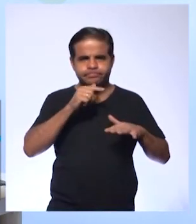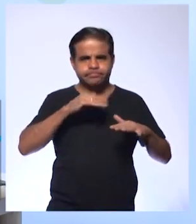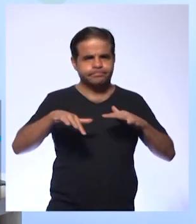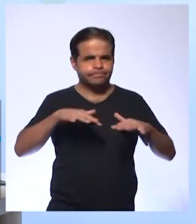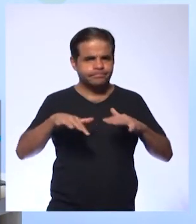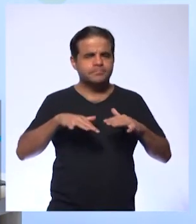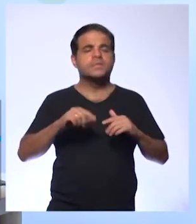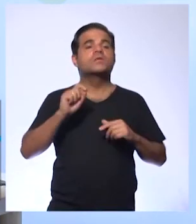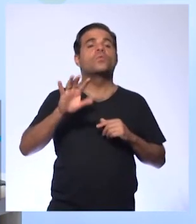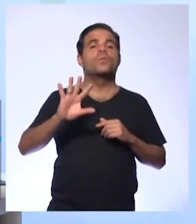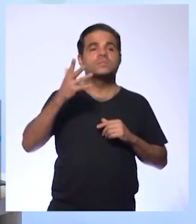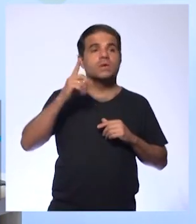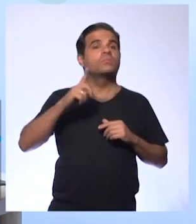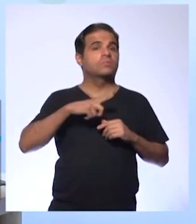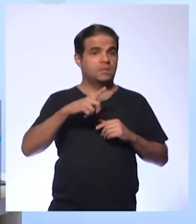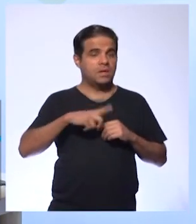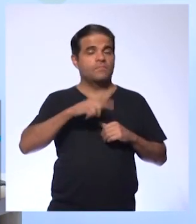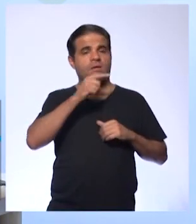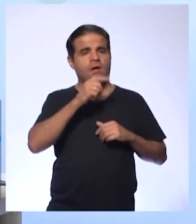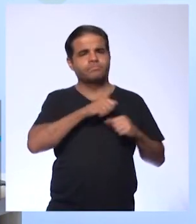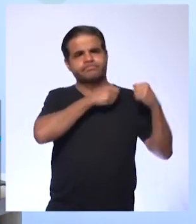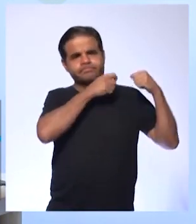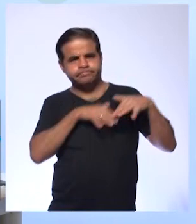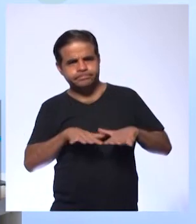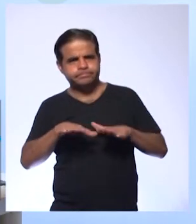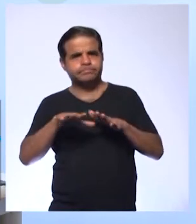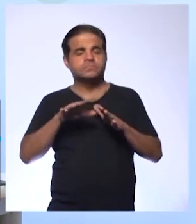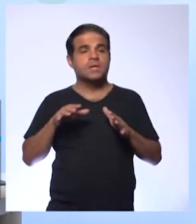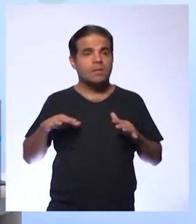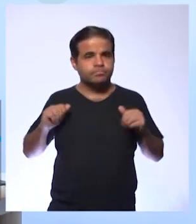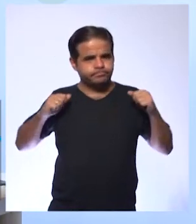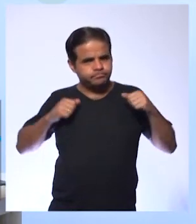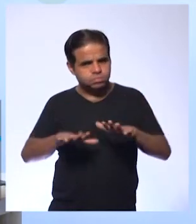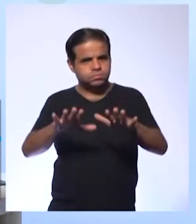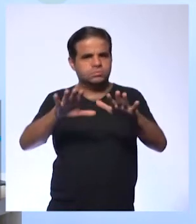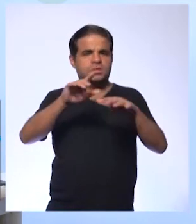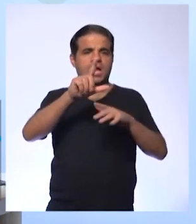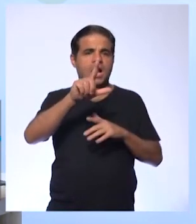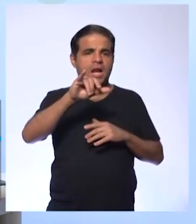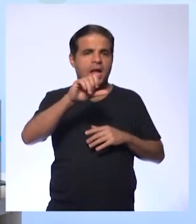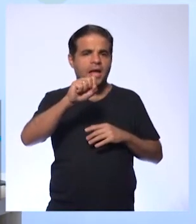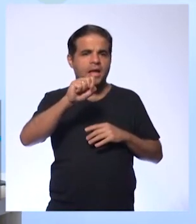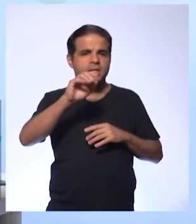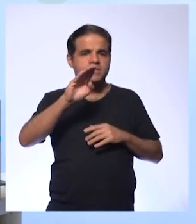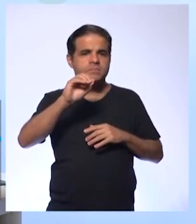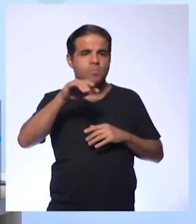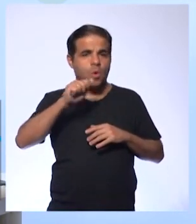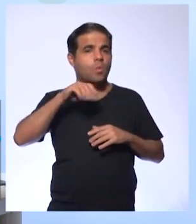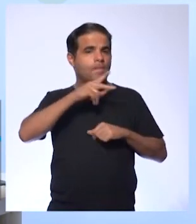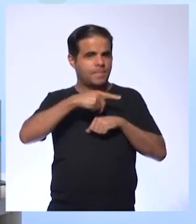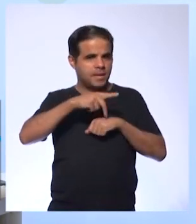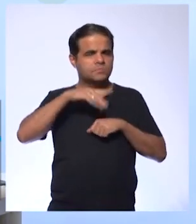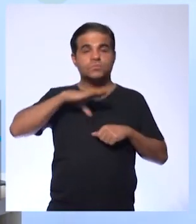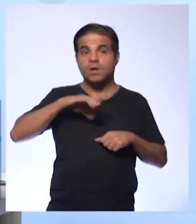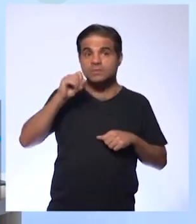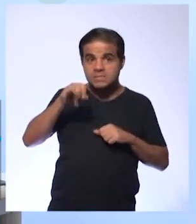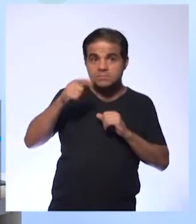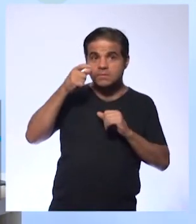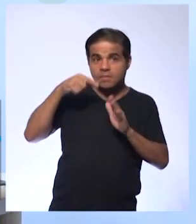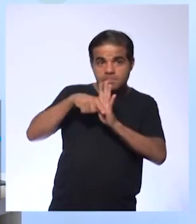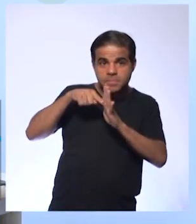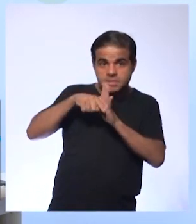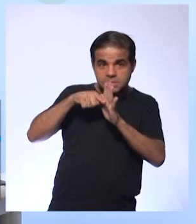aconteceu? Houve esse tsunami, mas atingiu Lisboa, Portugal. Se você fizer lá uma pesquisa, aí você vai ver. Tá, então,